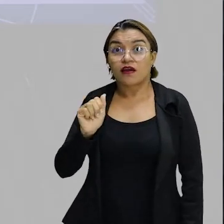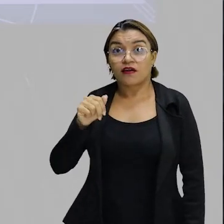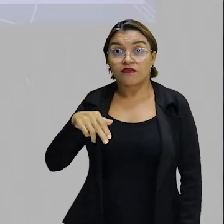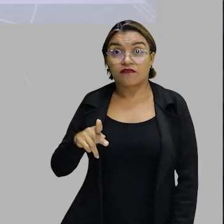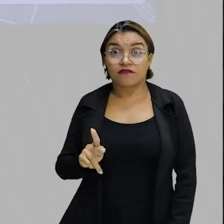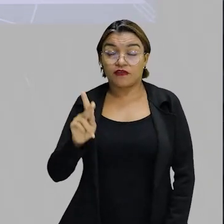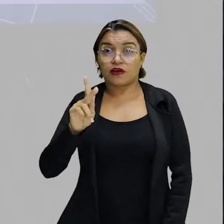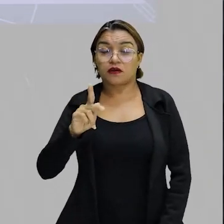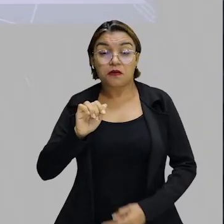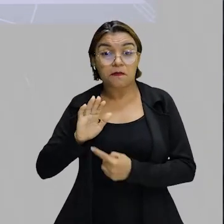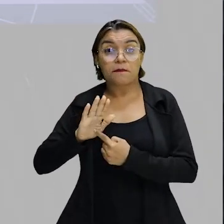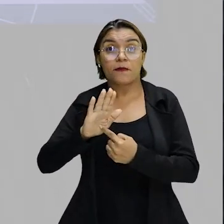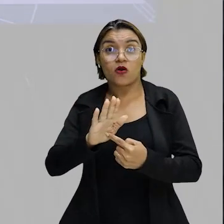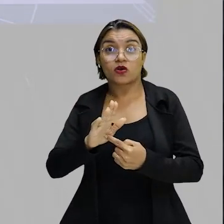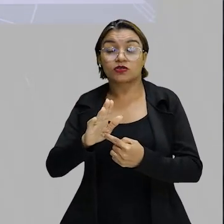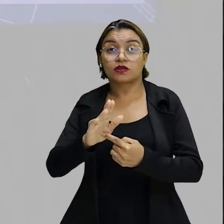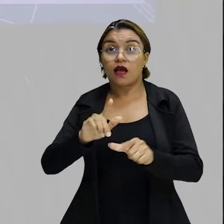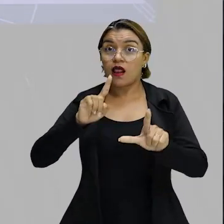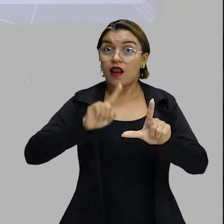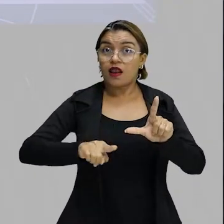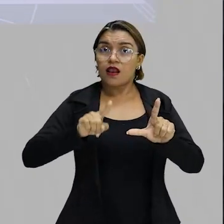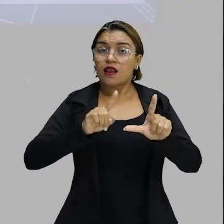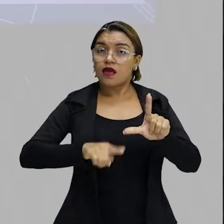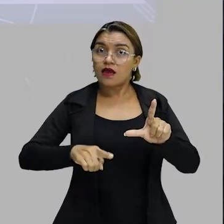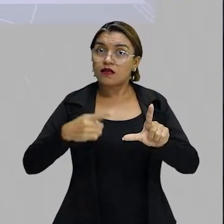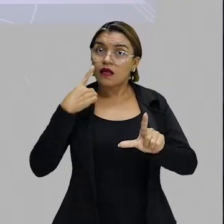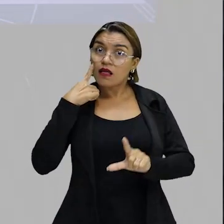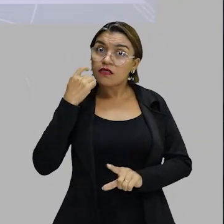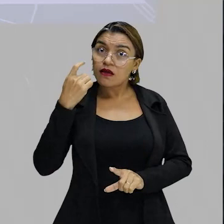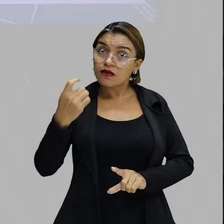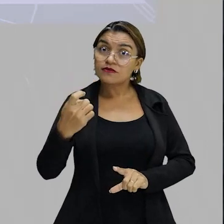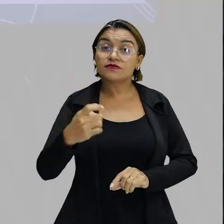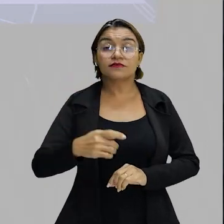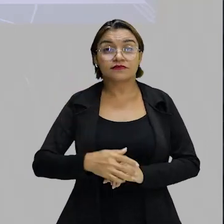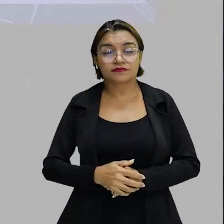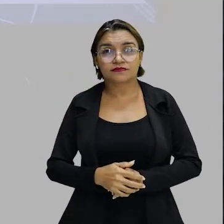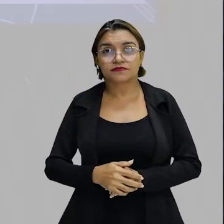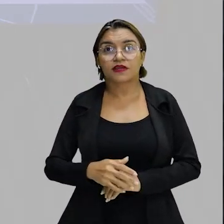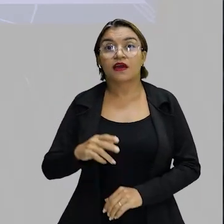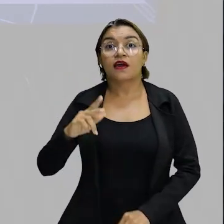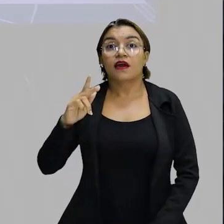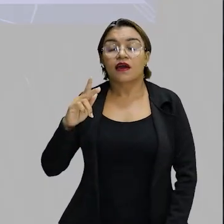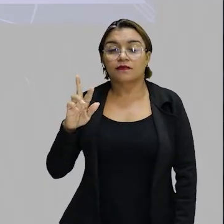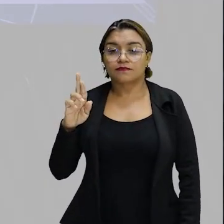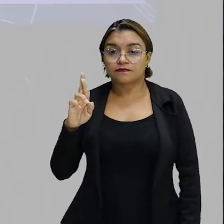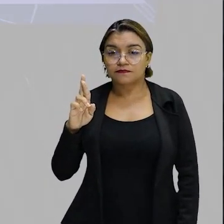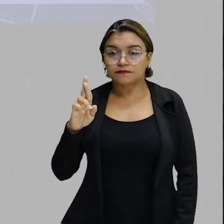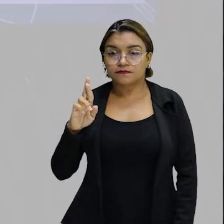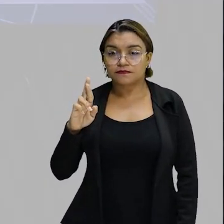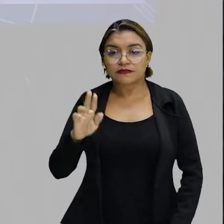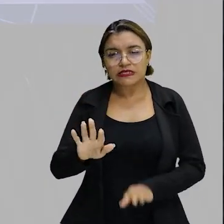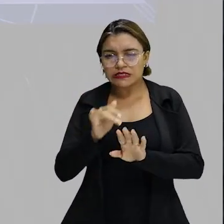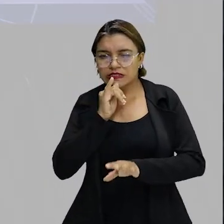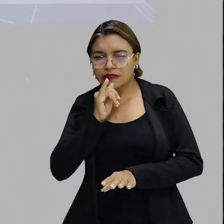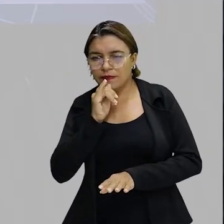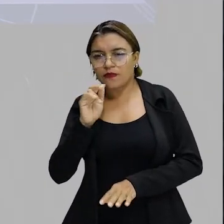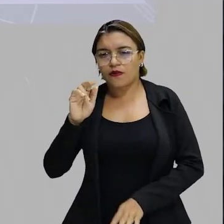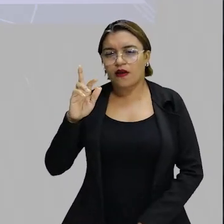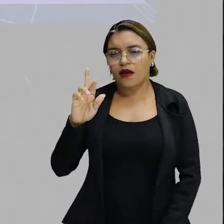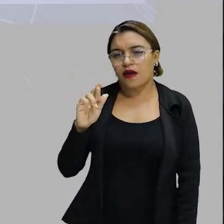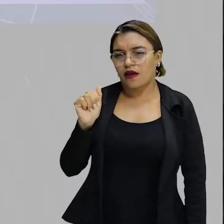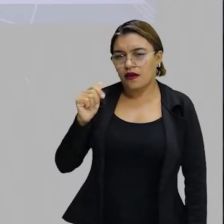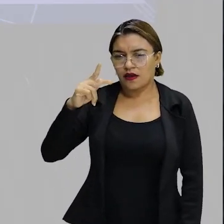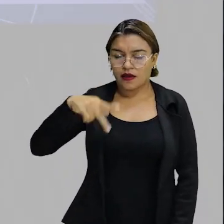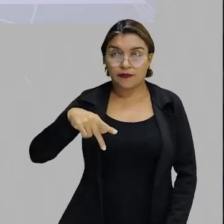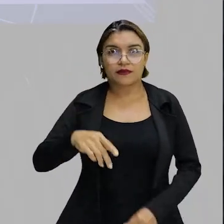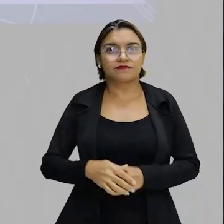que traz letras interessantíssimas, né? Raps. Você conhece o rap da felicidade? Eu